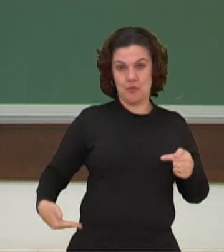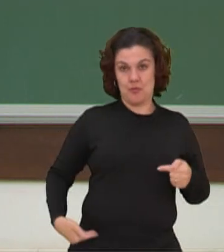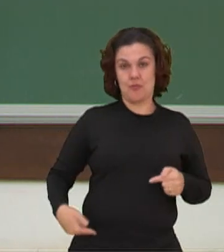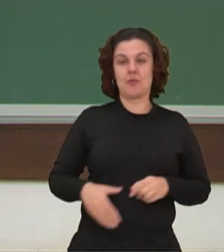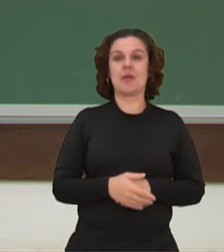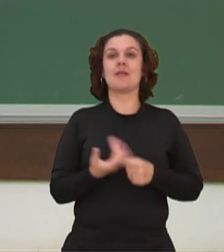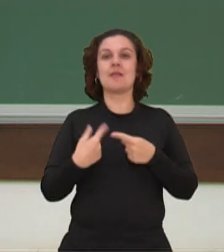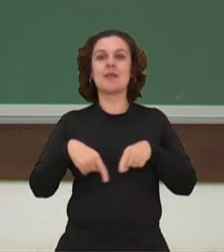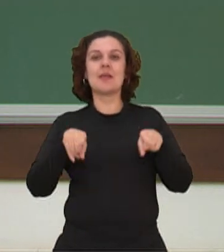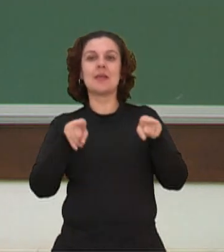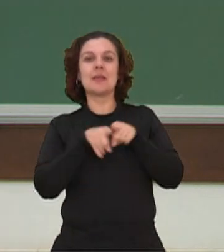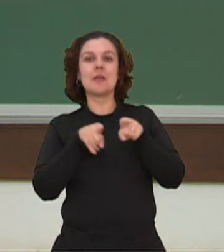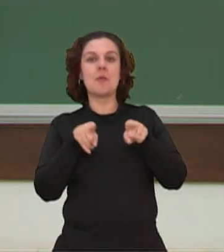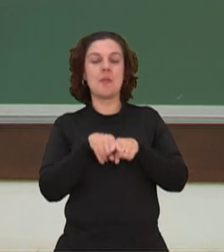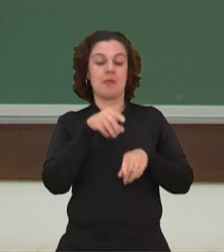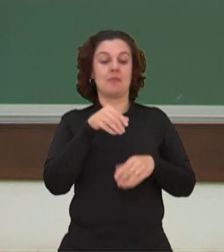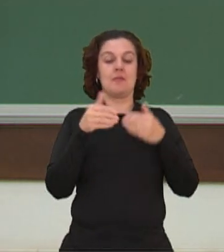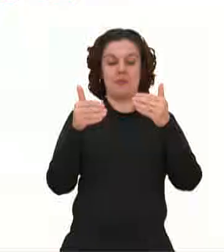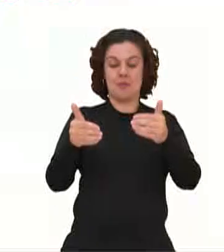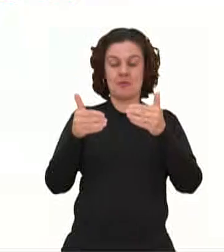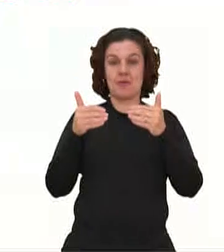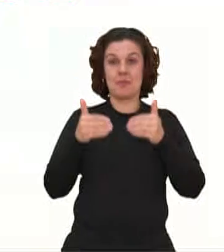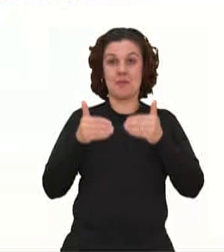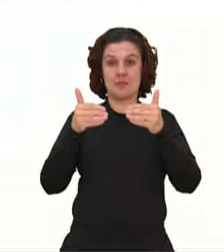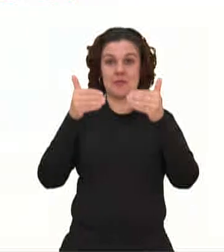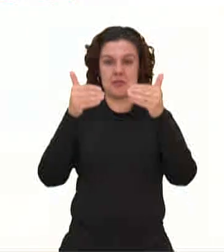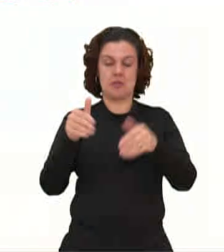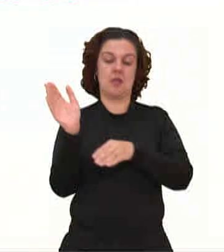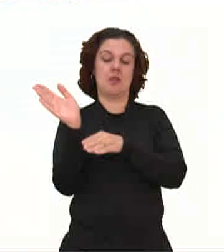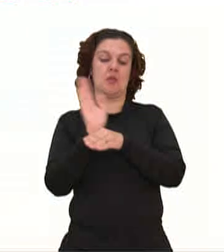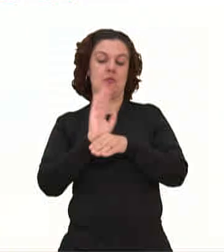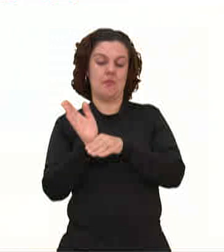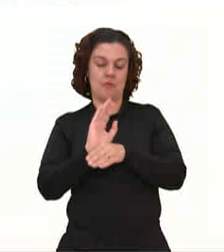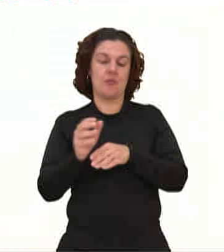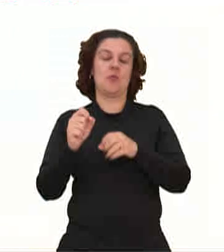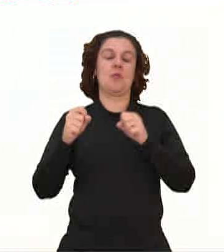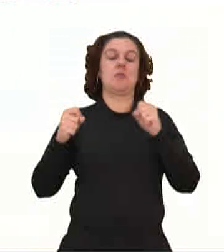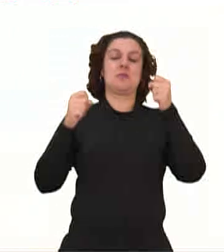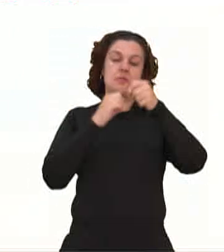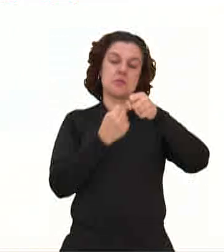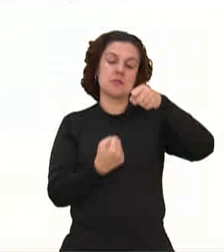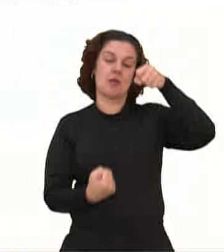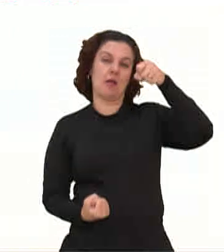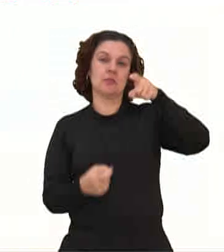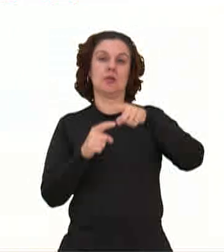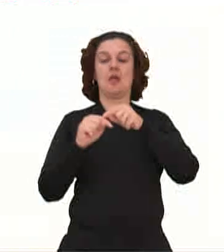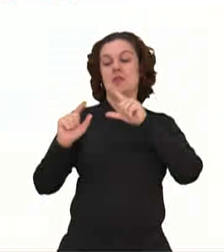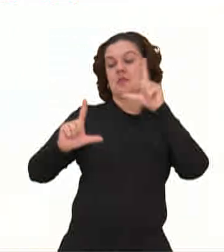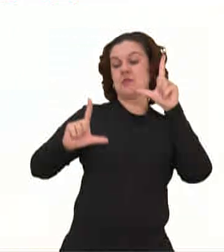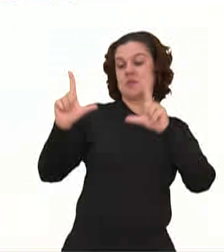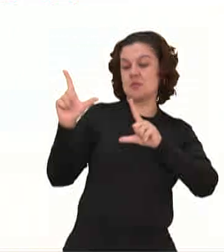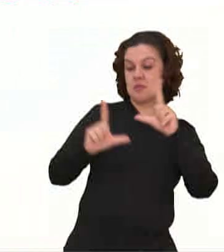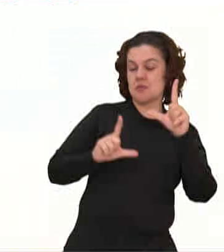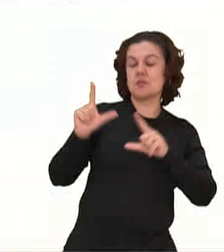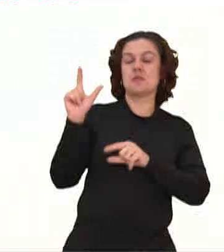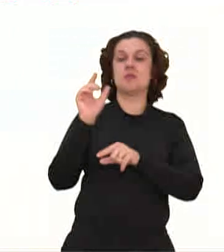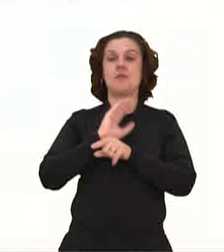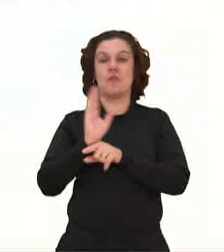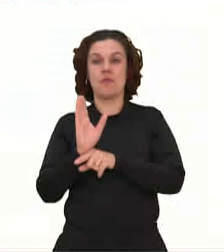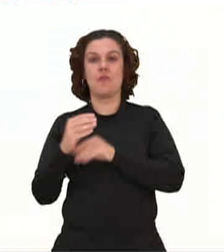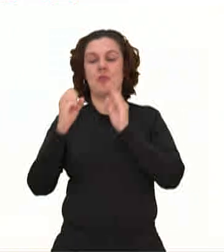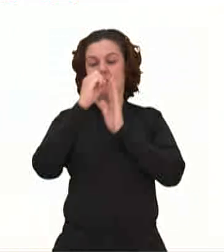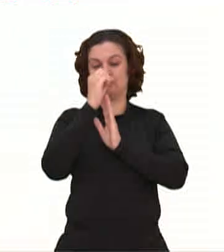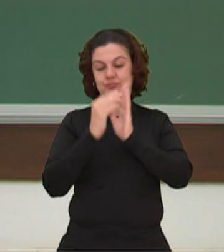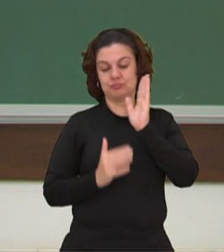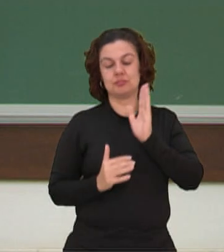de seus ministérios por meio de filmes, cartazes, livros, documentários, entre